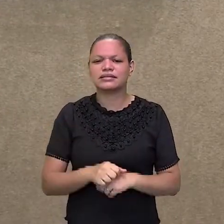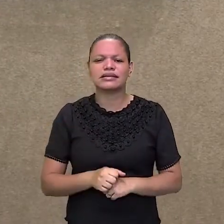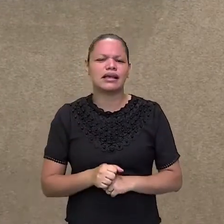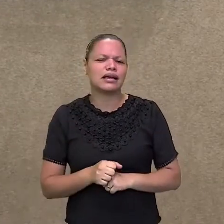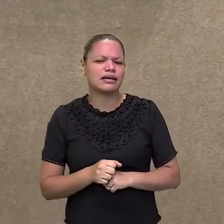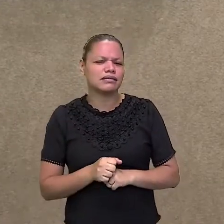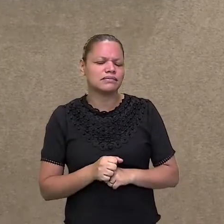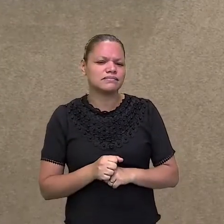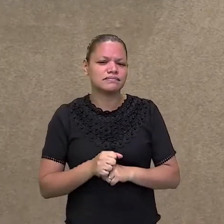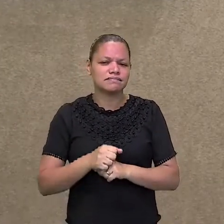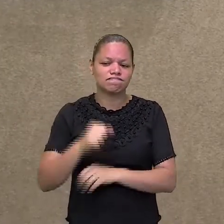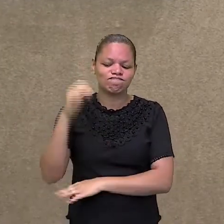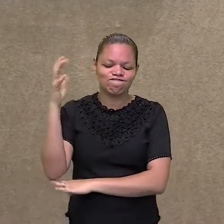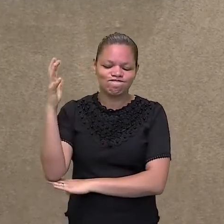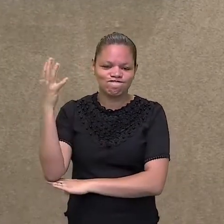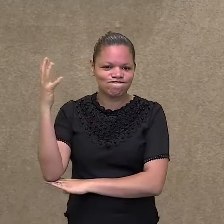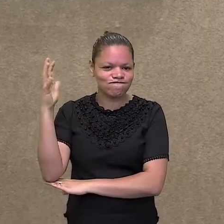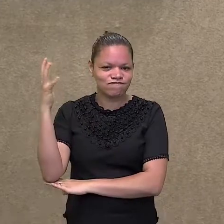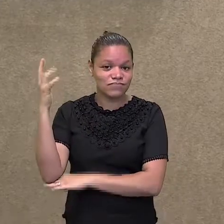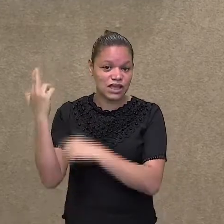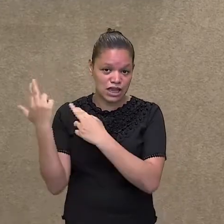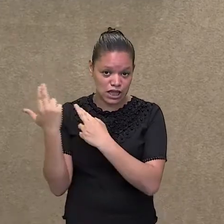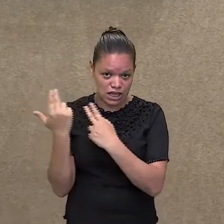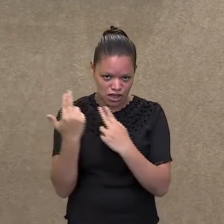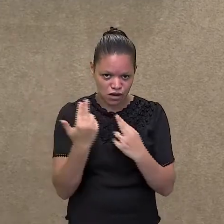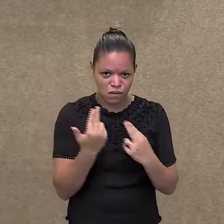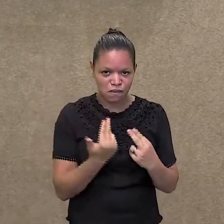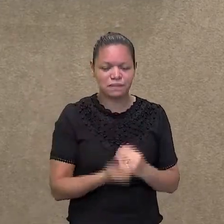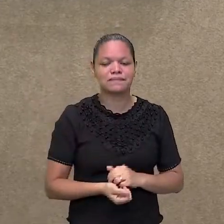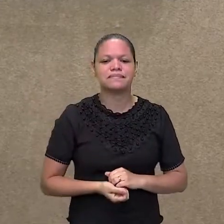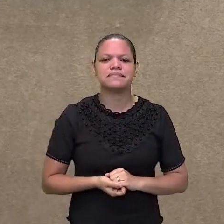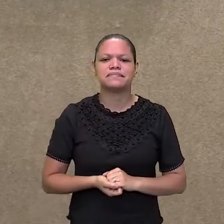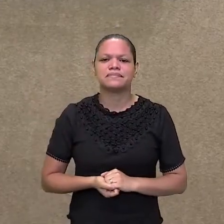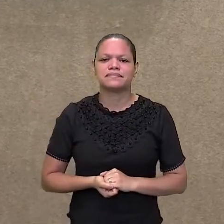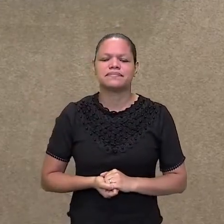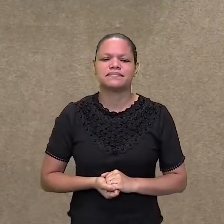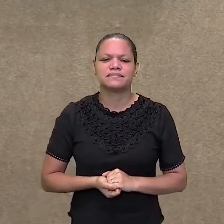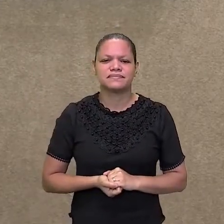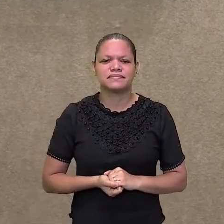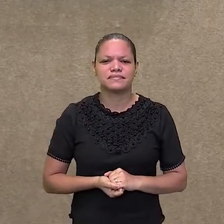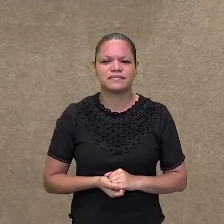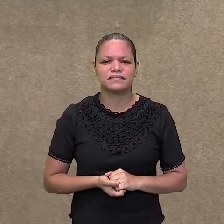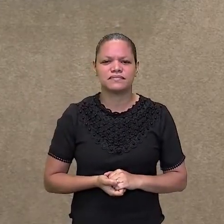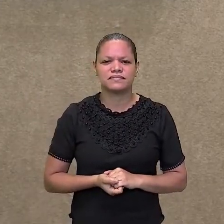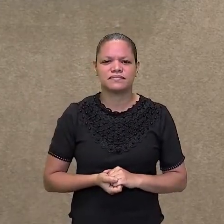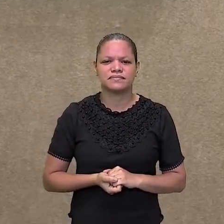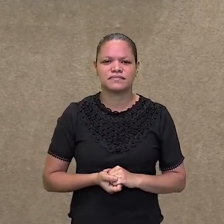tudo aqui é feito de madeira.